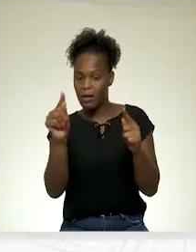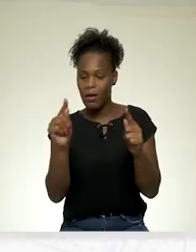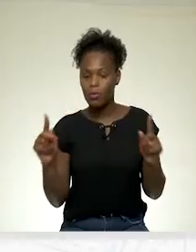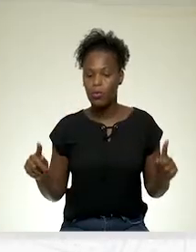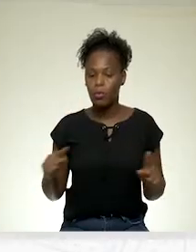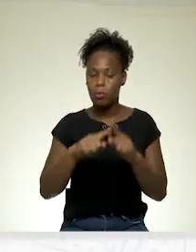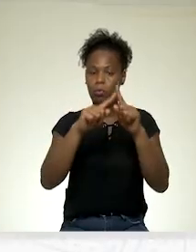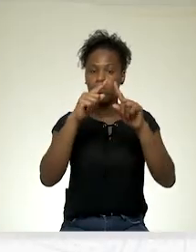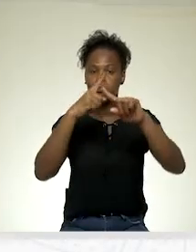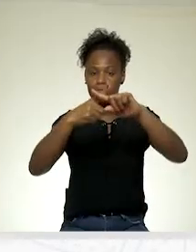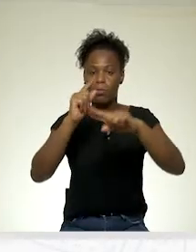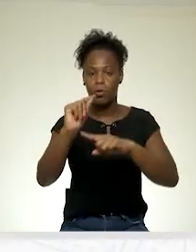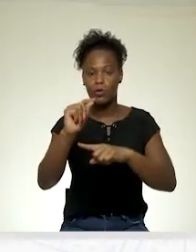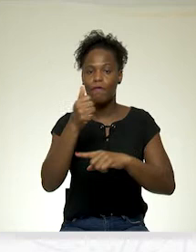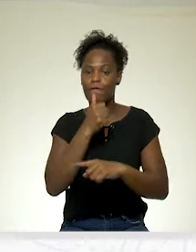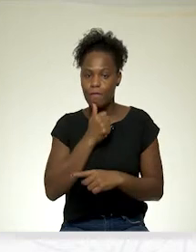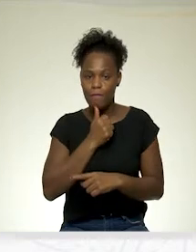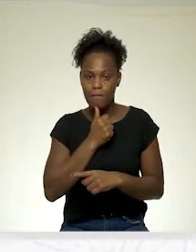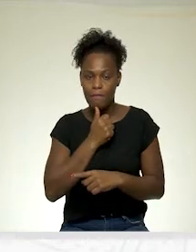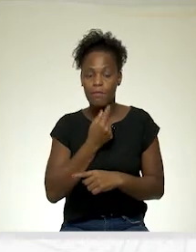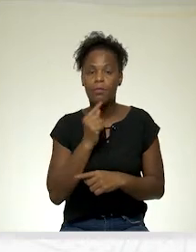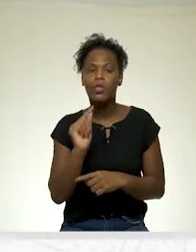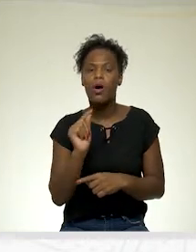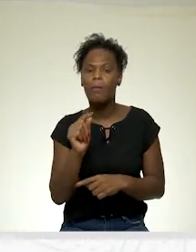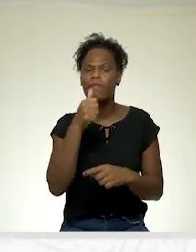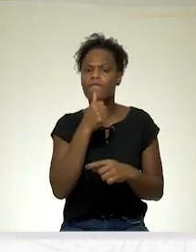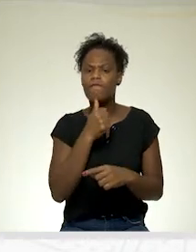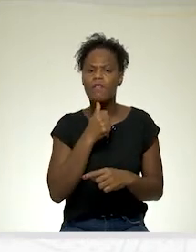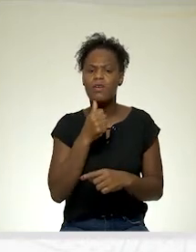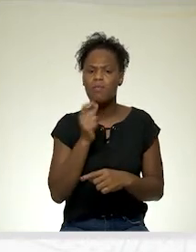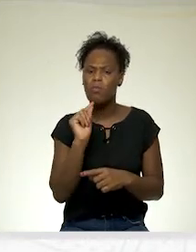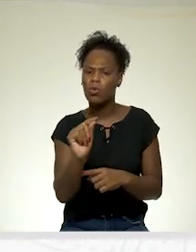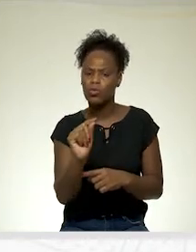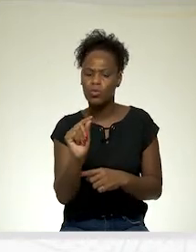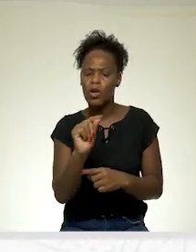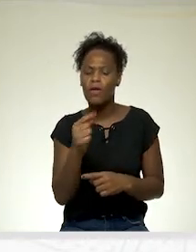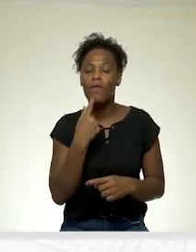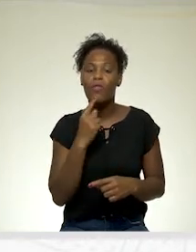ponto vermelho. Esse ponto nós chamamos de o quê?